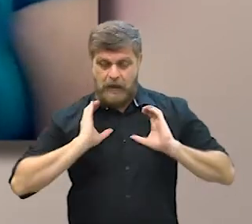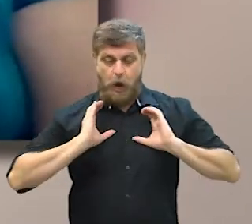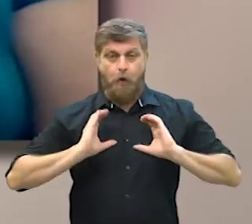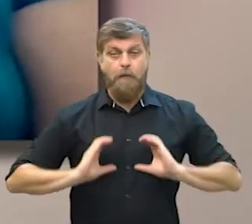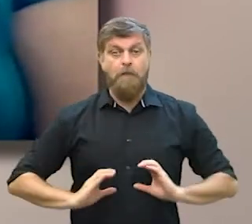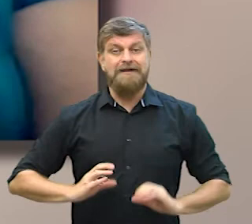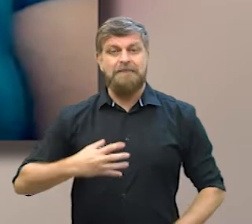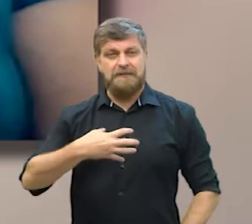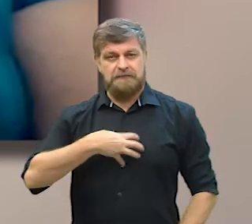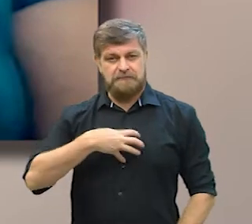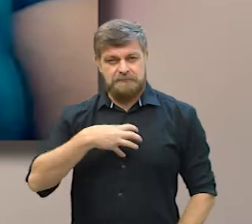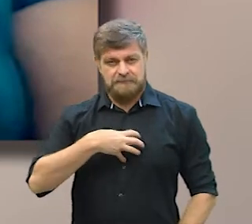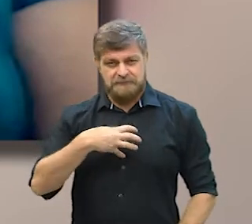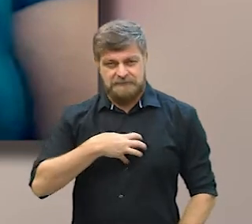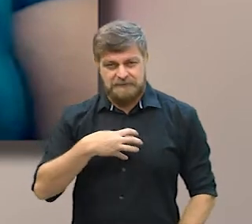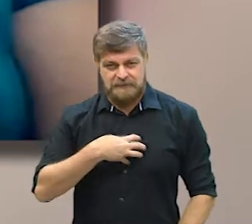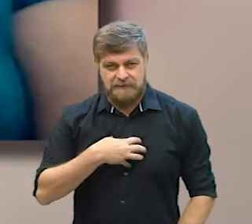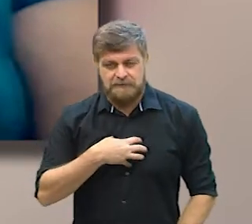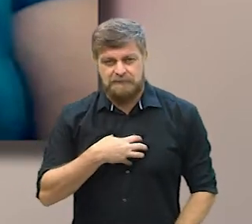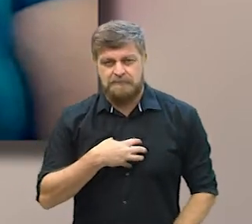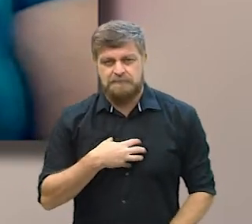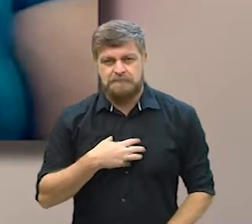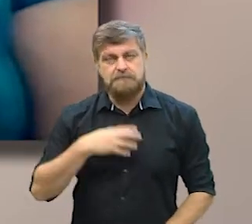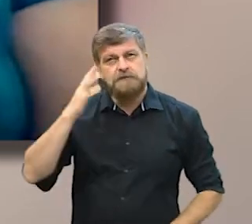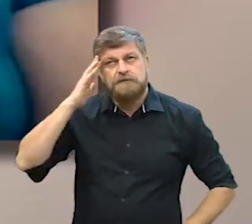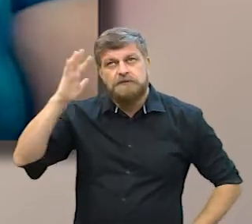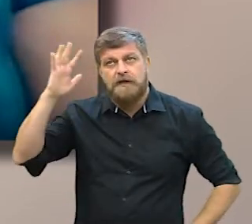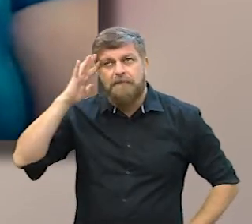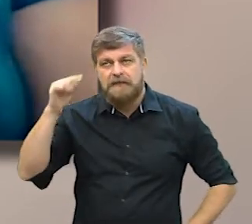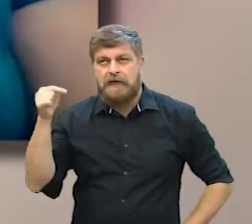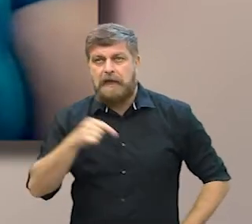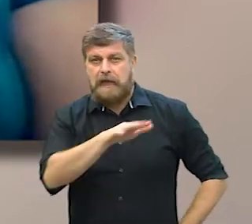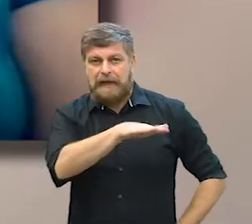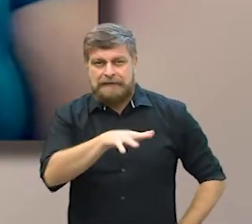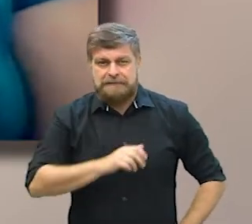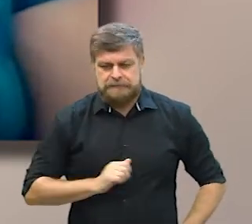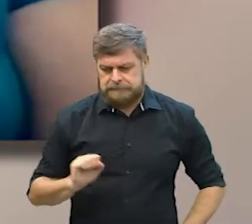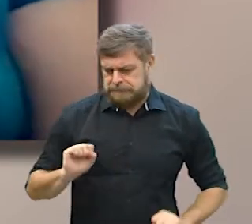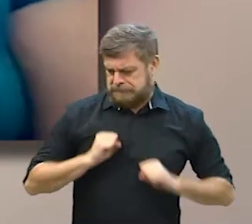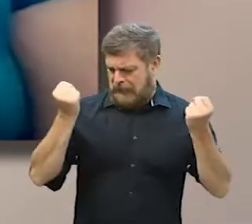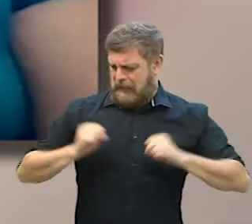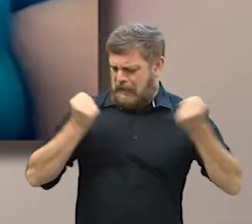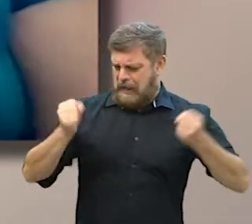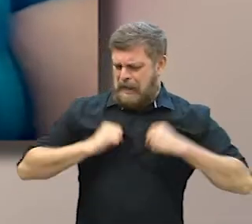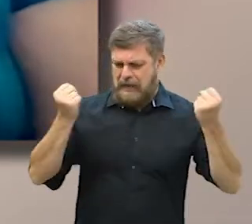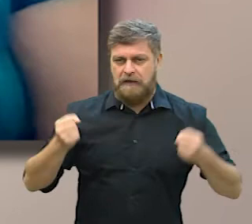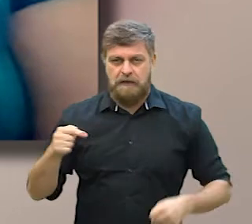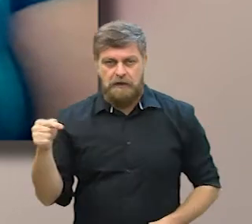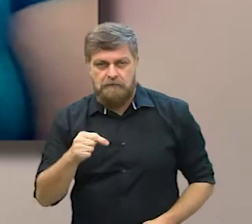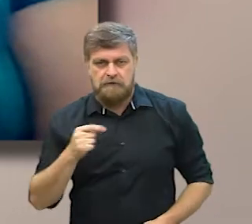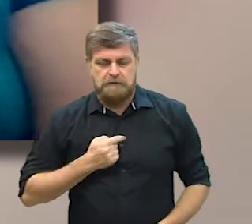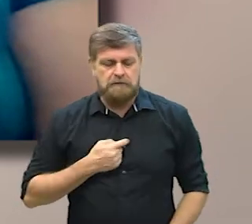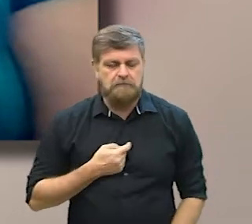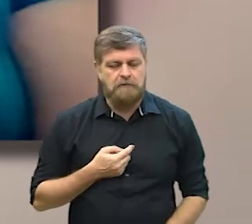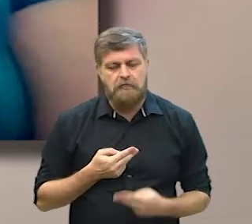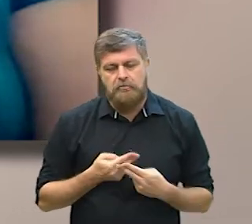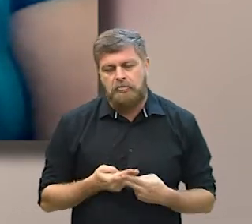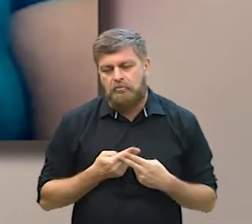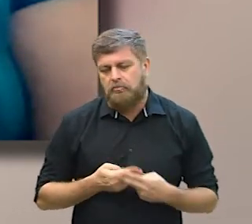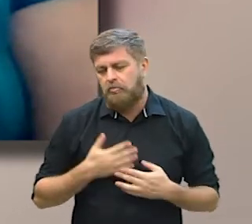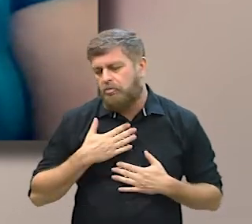do comportamento, porque quando a gente fala do comportamento, remete a alguma coisa assim, né? Ou a criança ser mais agressiva, né? Ou ela ser